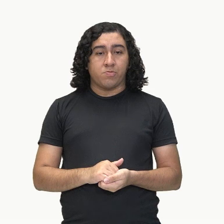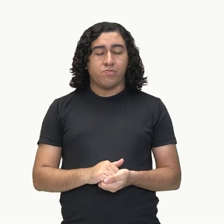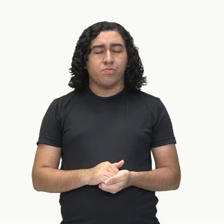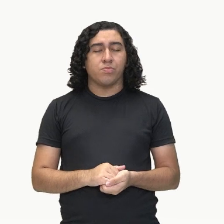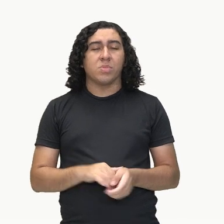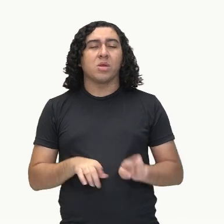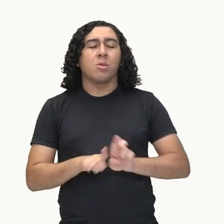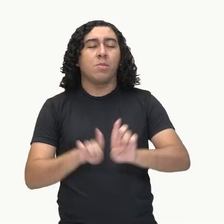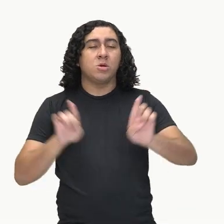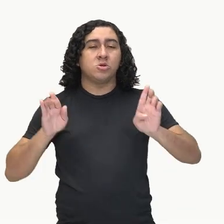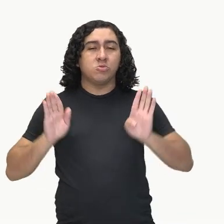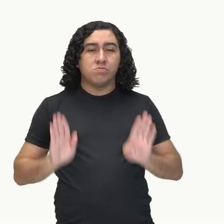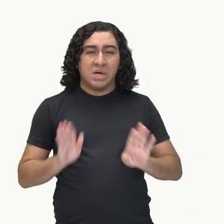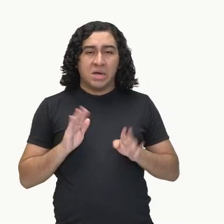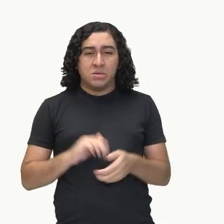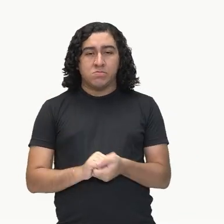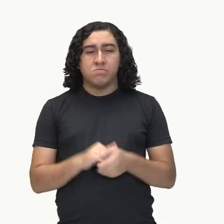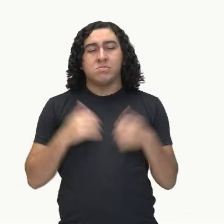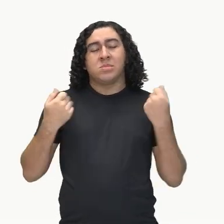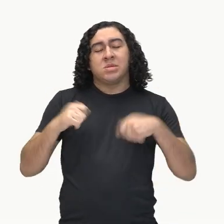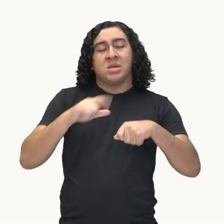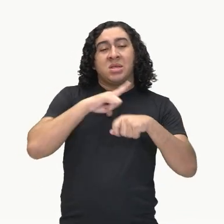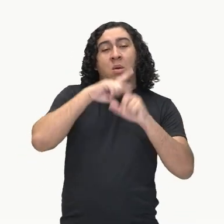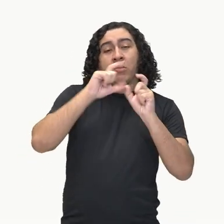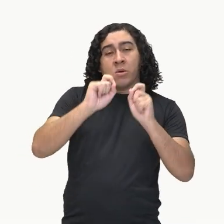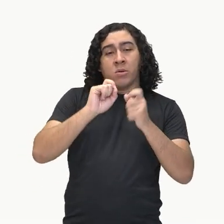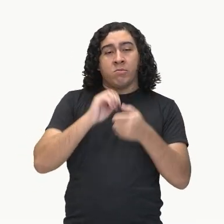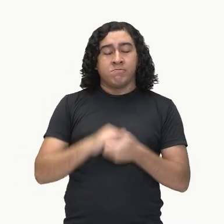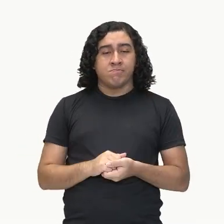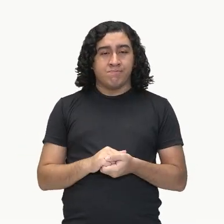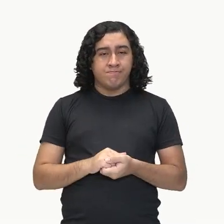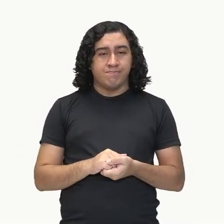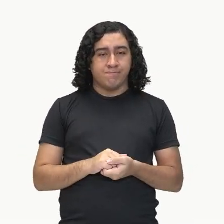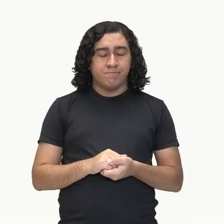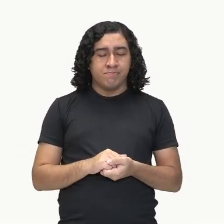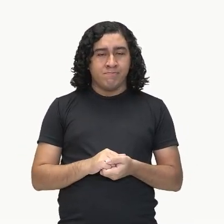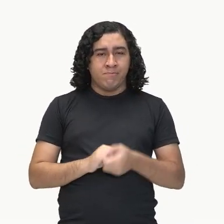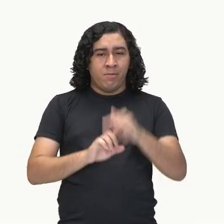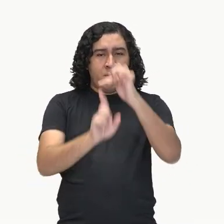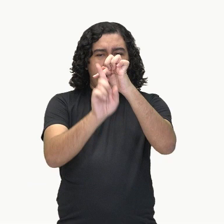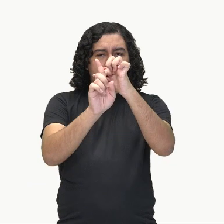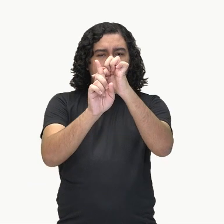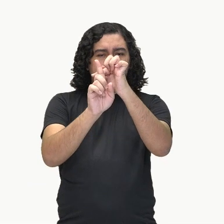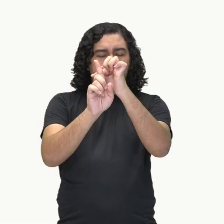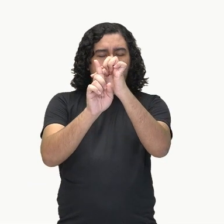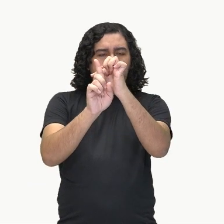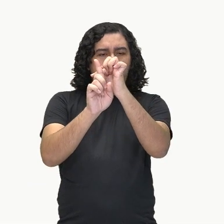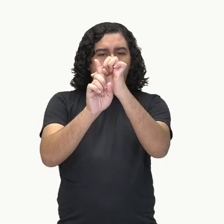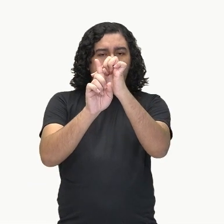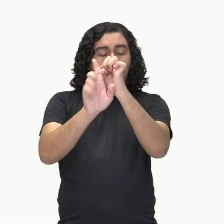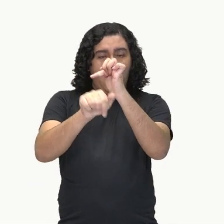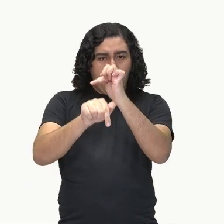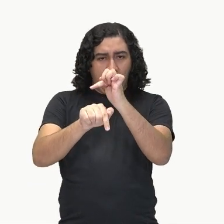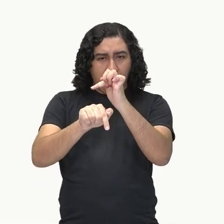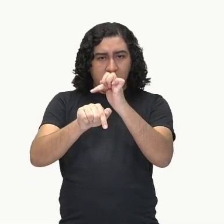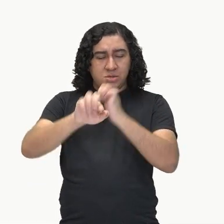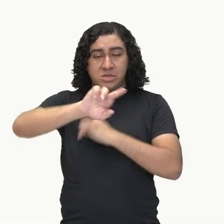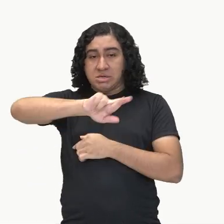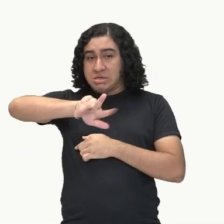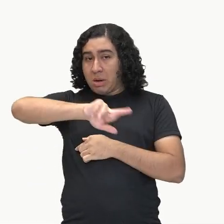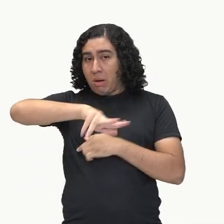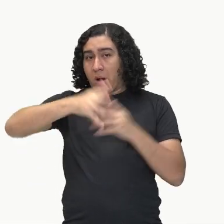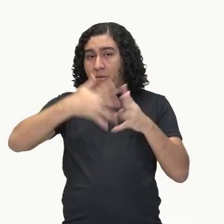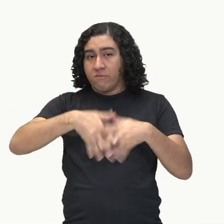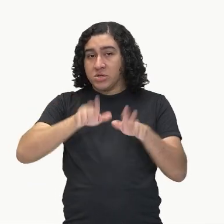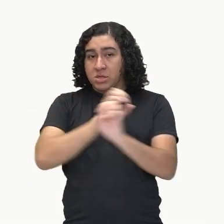mas aqui não era para ter ficado o sinal de mais? Não confunda, aqui nós não vamos